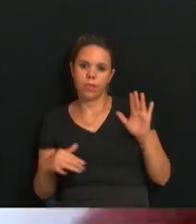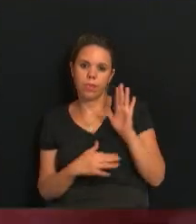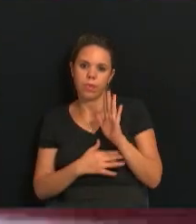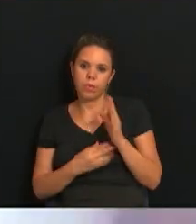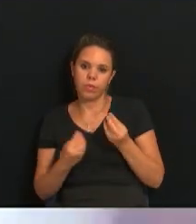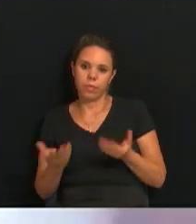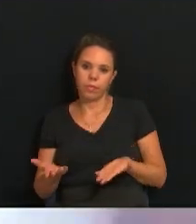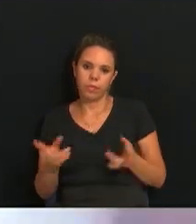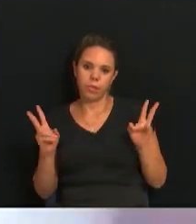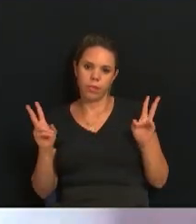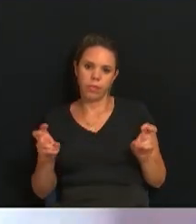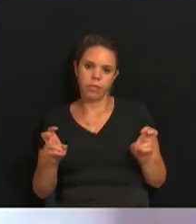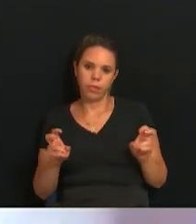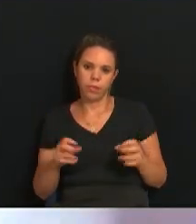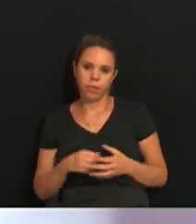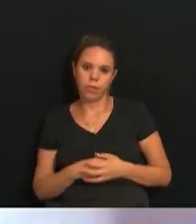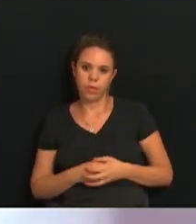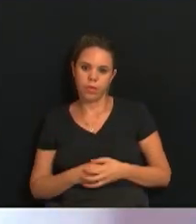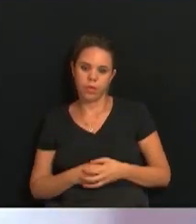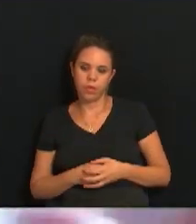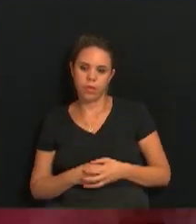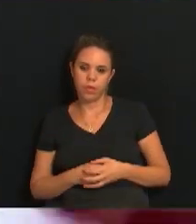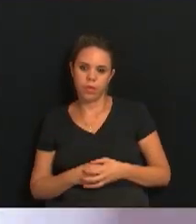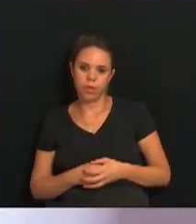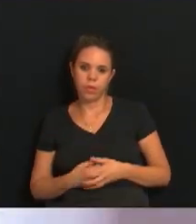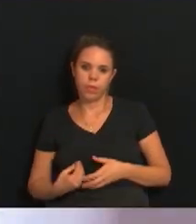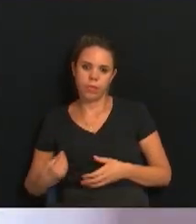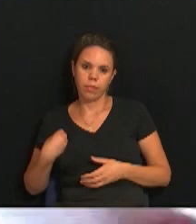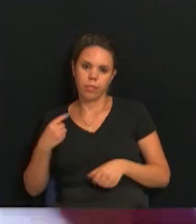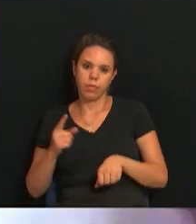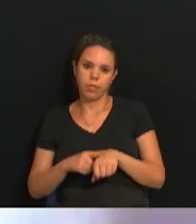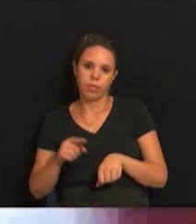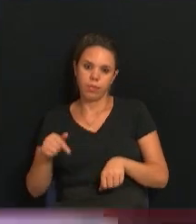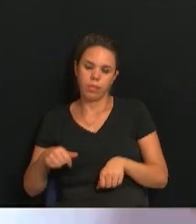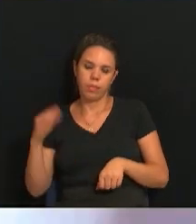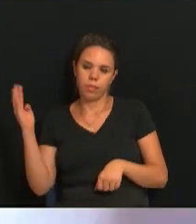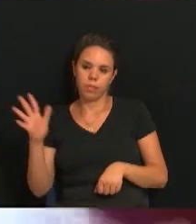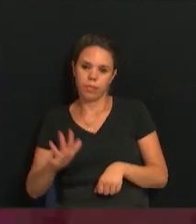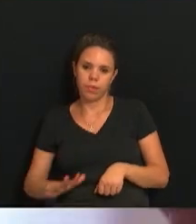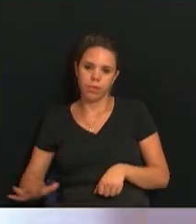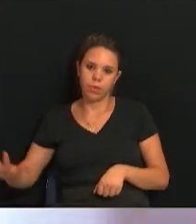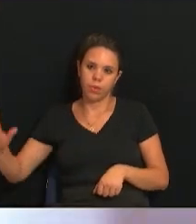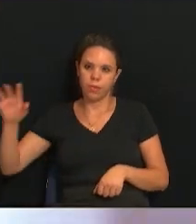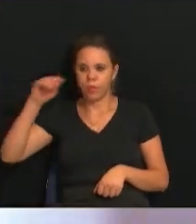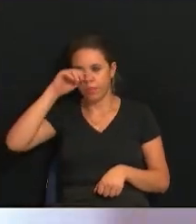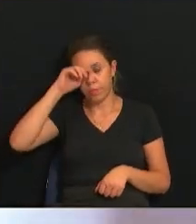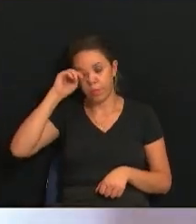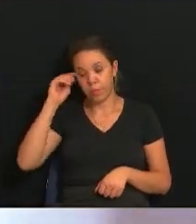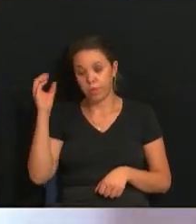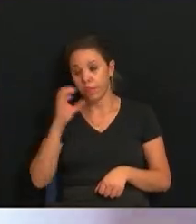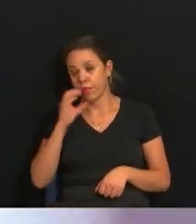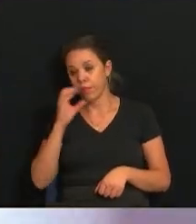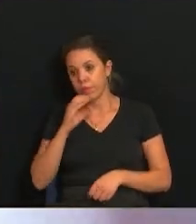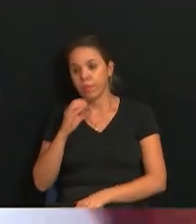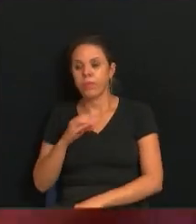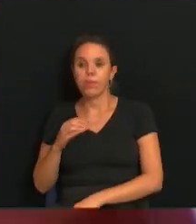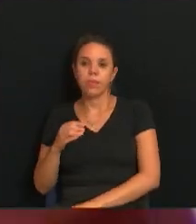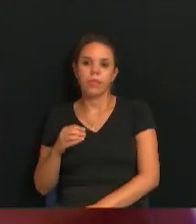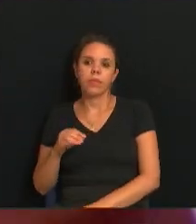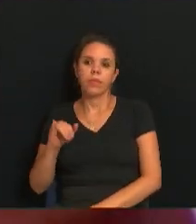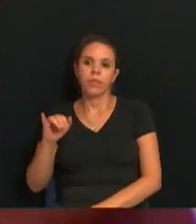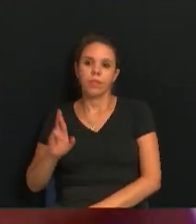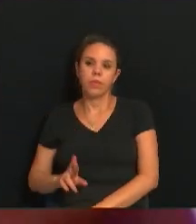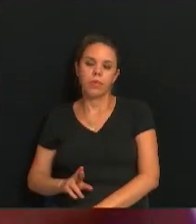para o assunto por meio da comissão. Nós estamos aí no momento em que os brasileiros estão correndo para fazer as suas